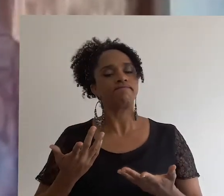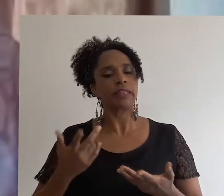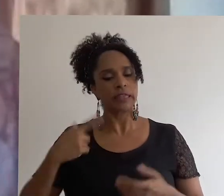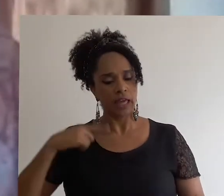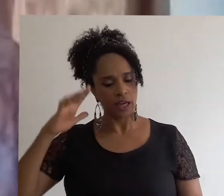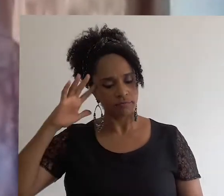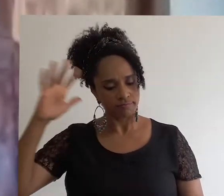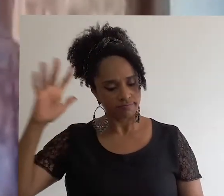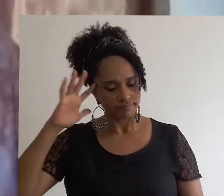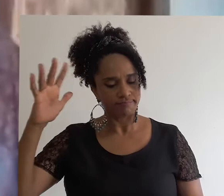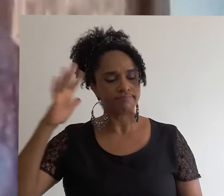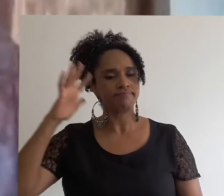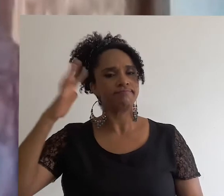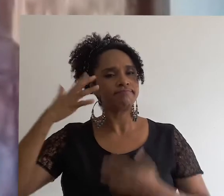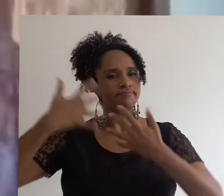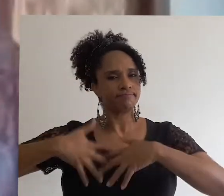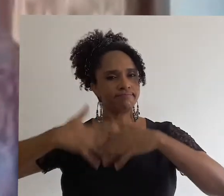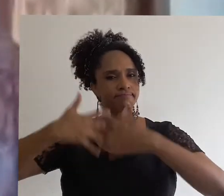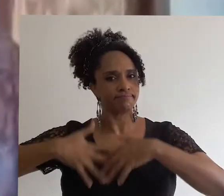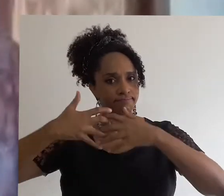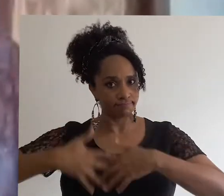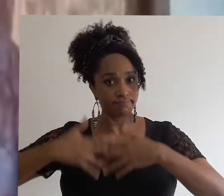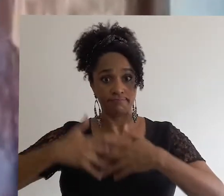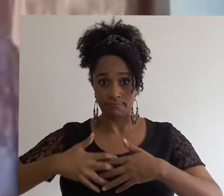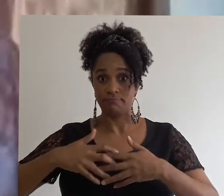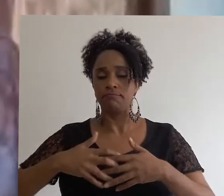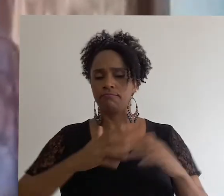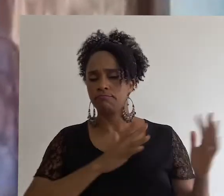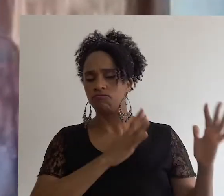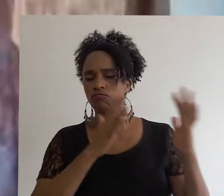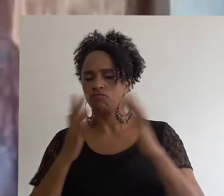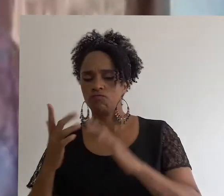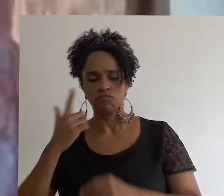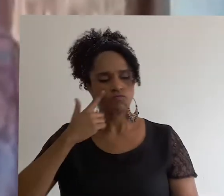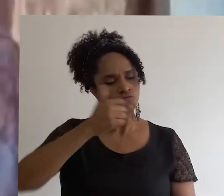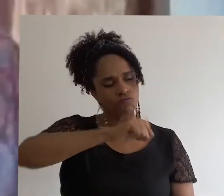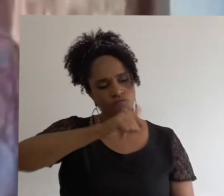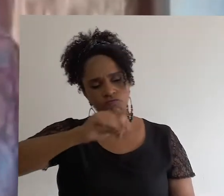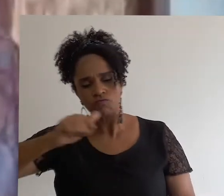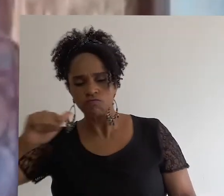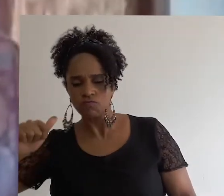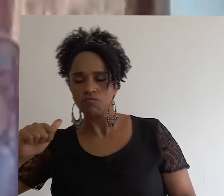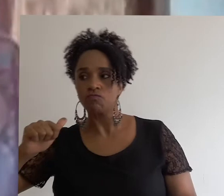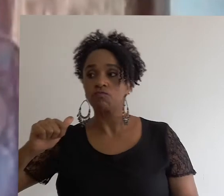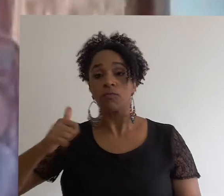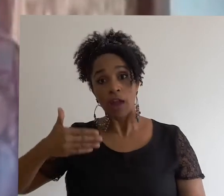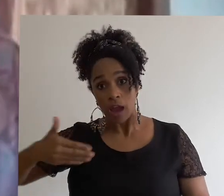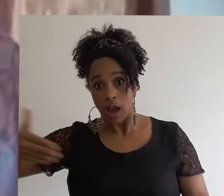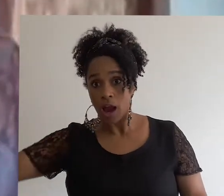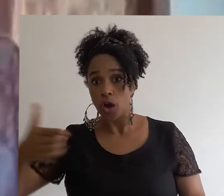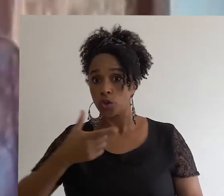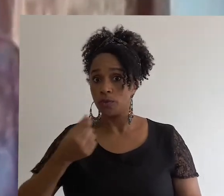de reflexão, vão ser avaliadas, e o ano que vem, mesmo permeado de